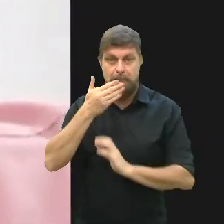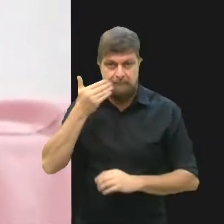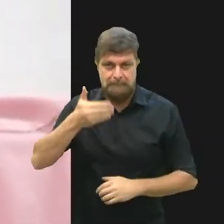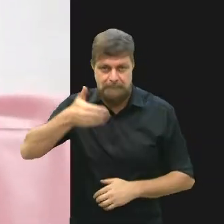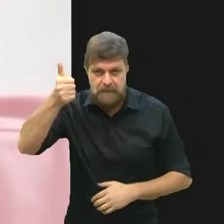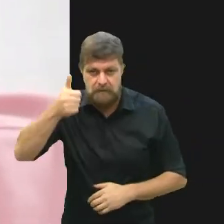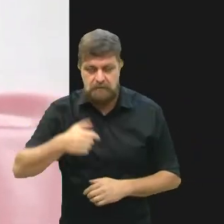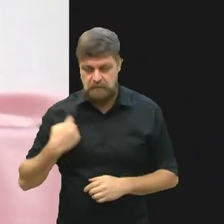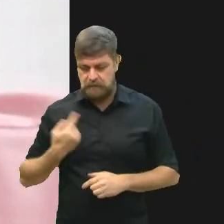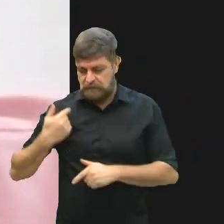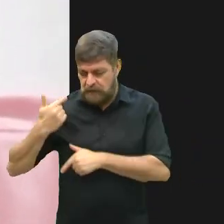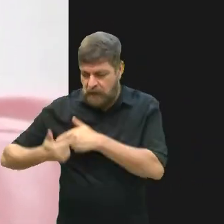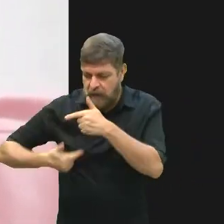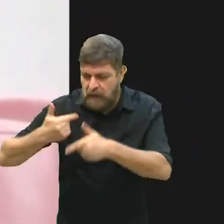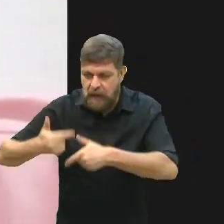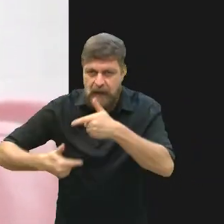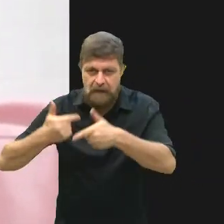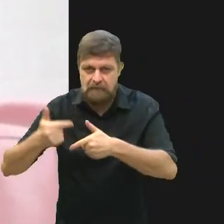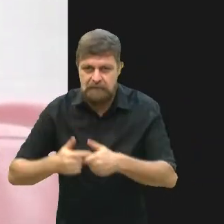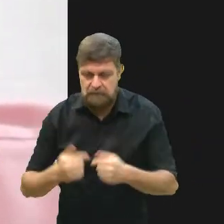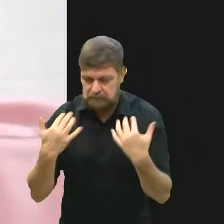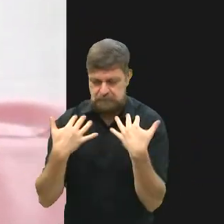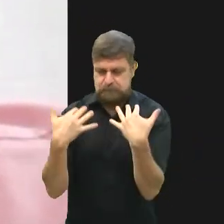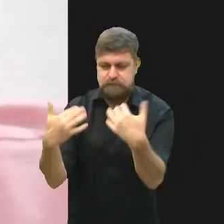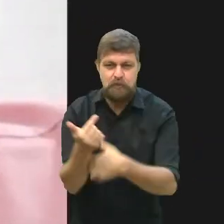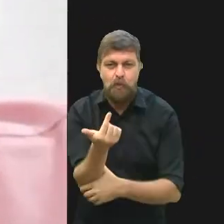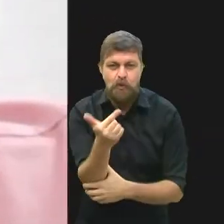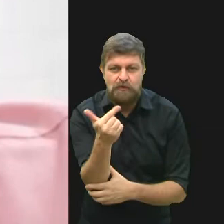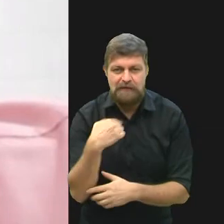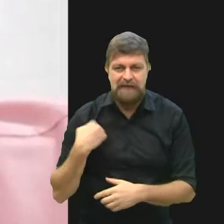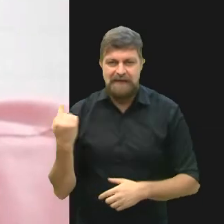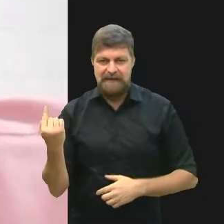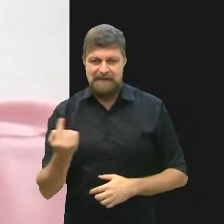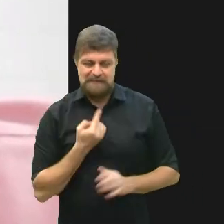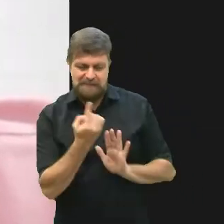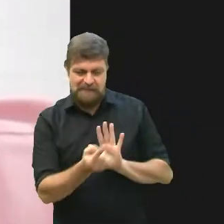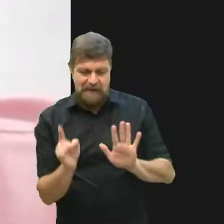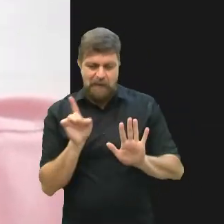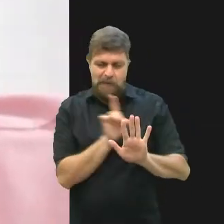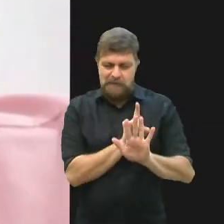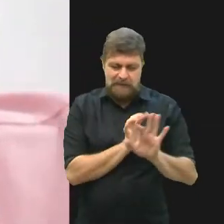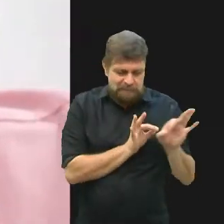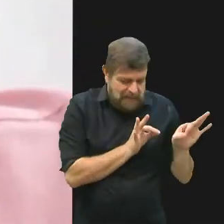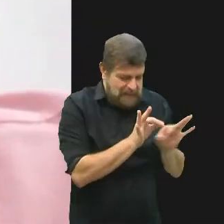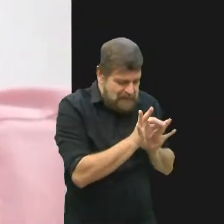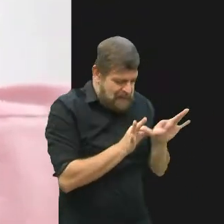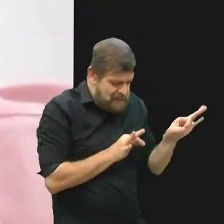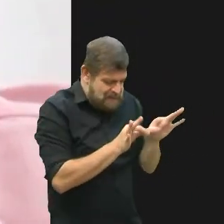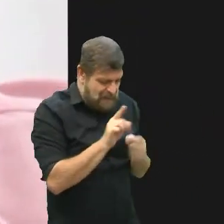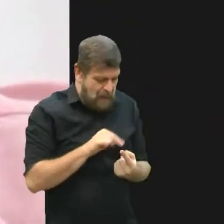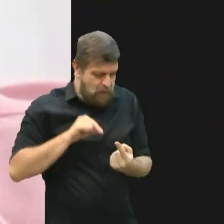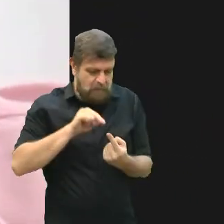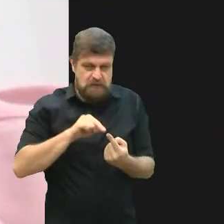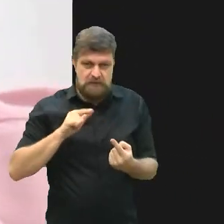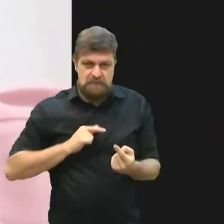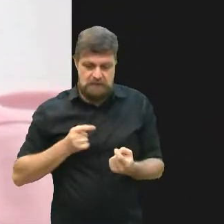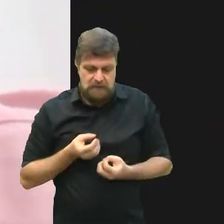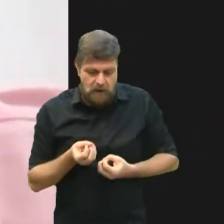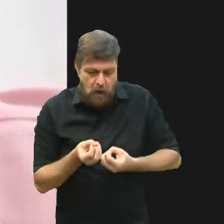gente faz, é um trabalho silencioso de articulação, de bastidor, como você fala, tentando colocar de